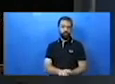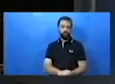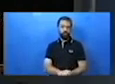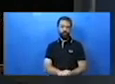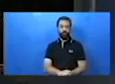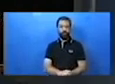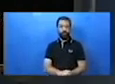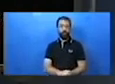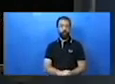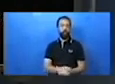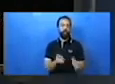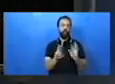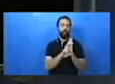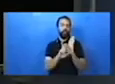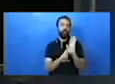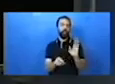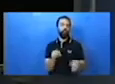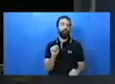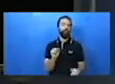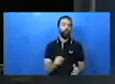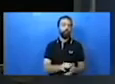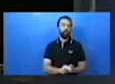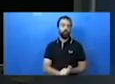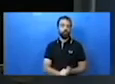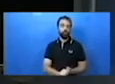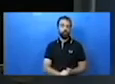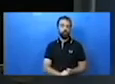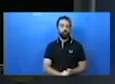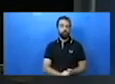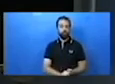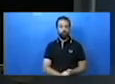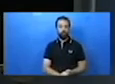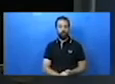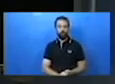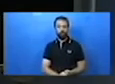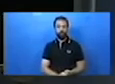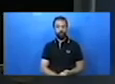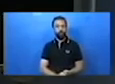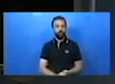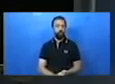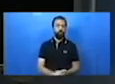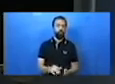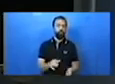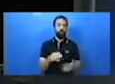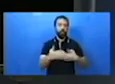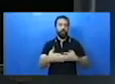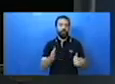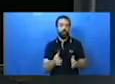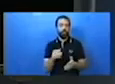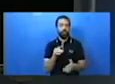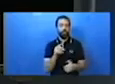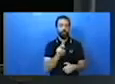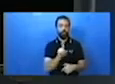a gente dá essa regrinha? Porque, vou pegar de exemplo a caixa A. Eu tenho 12 lápis. Eu tenho